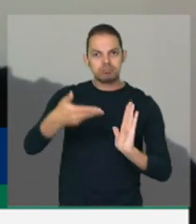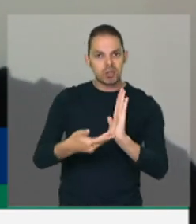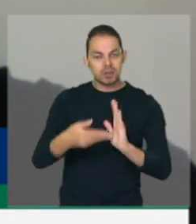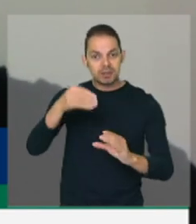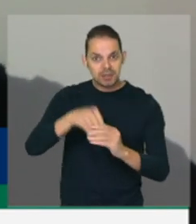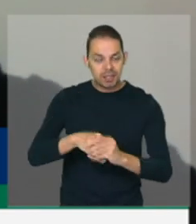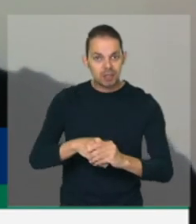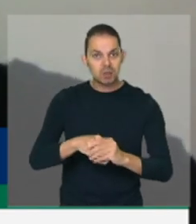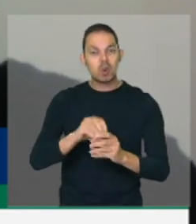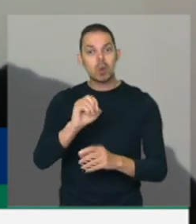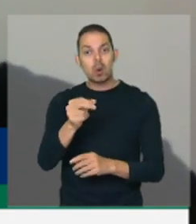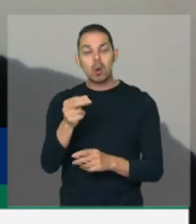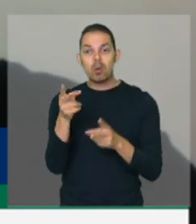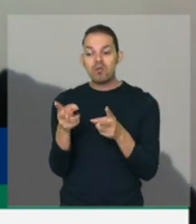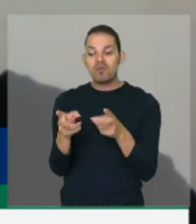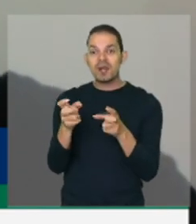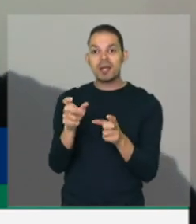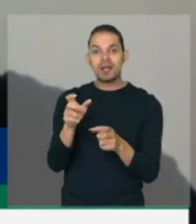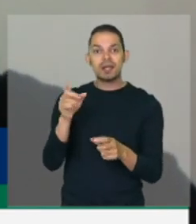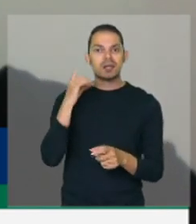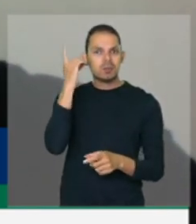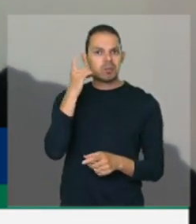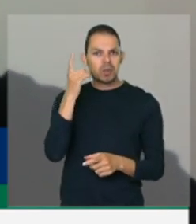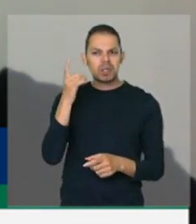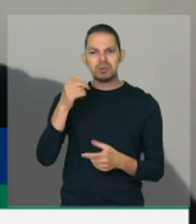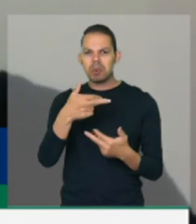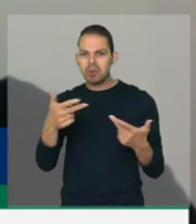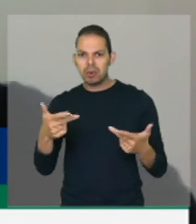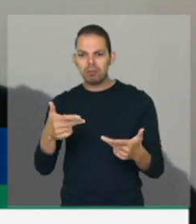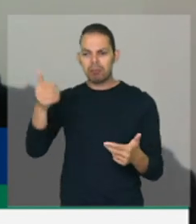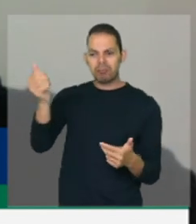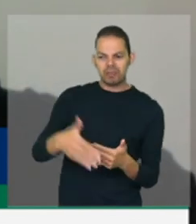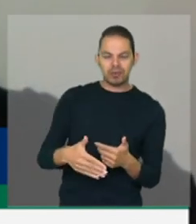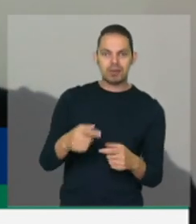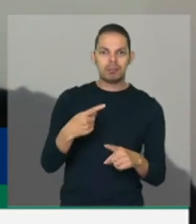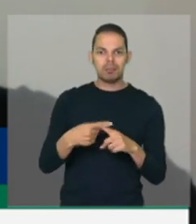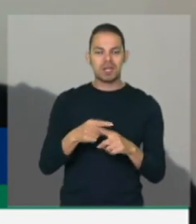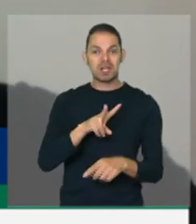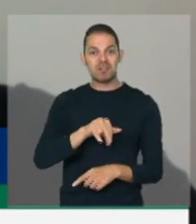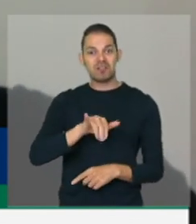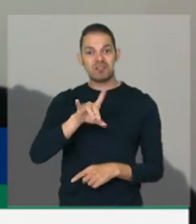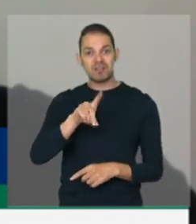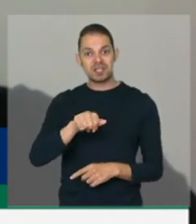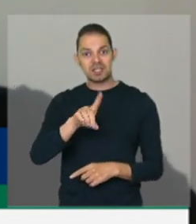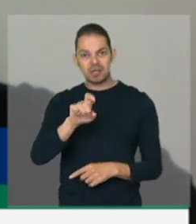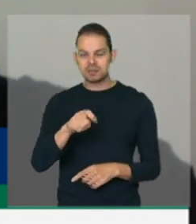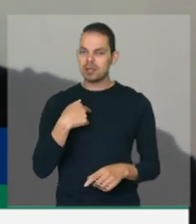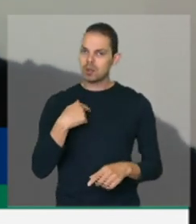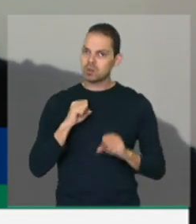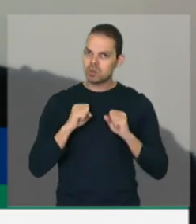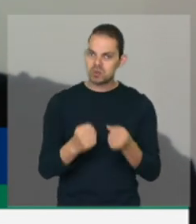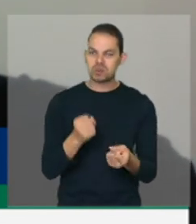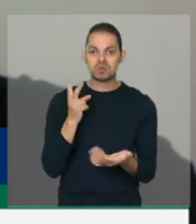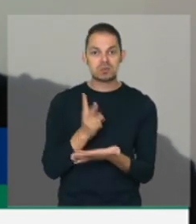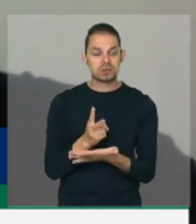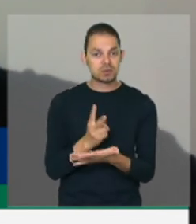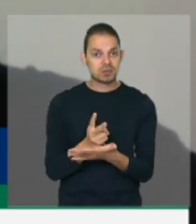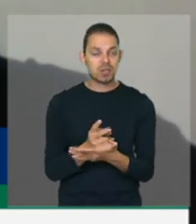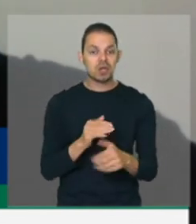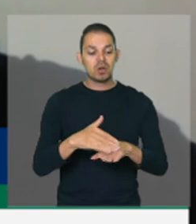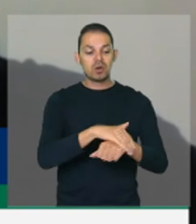ver qualquer um dos políticos caído por simples vaidade. Eu não admito. Sempre defendi, falei inclusive com o